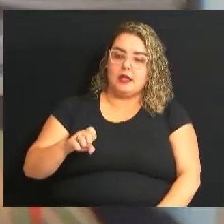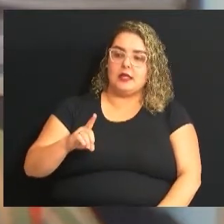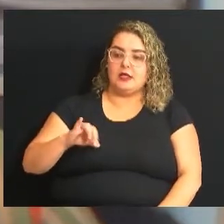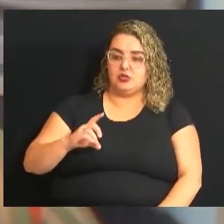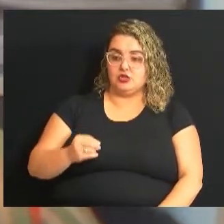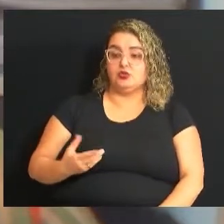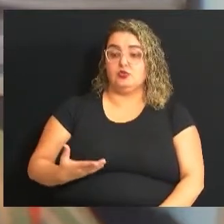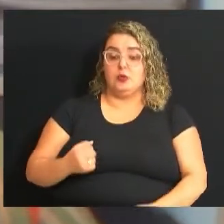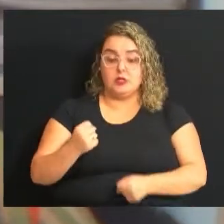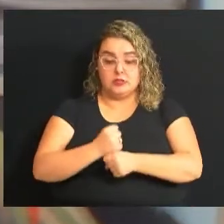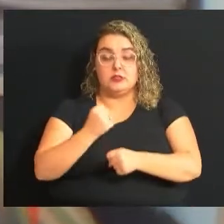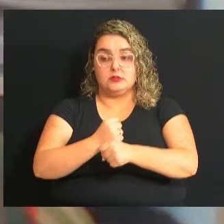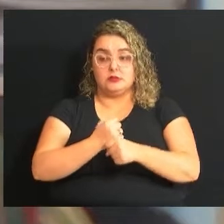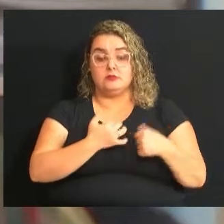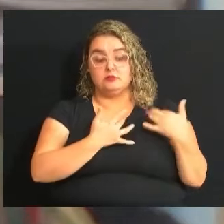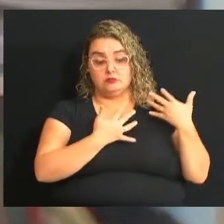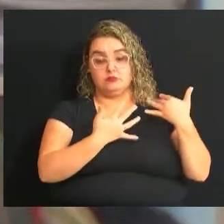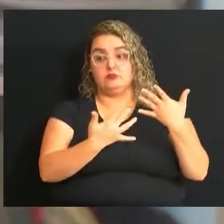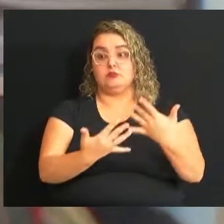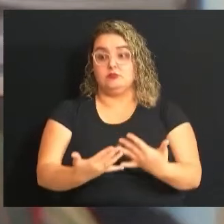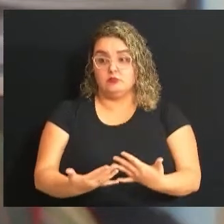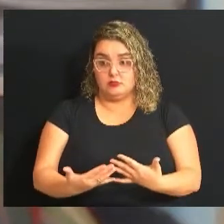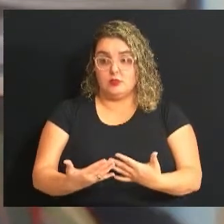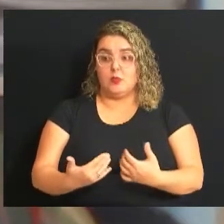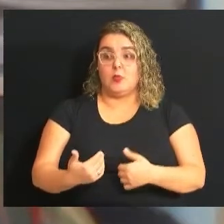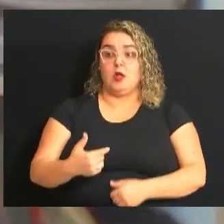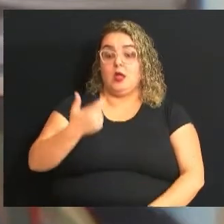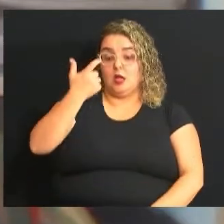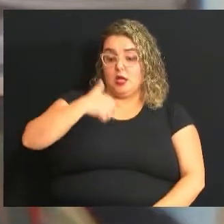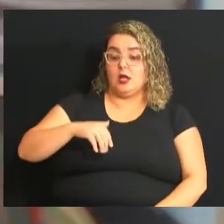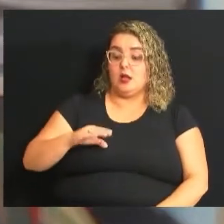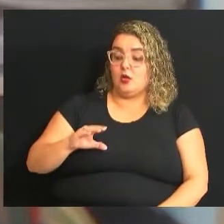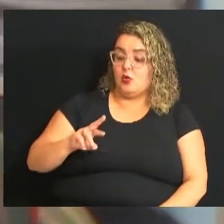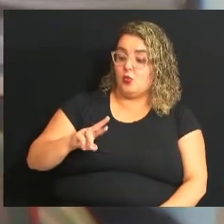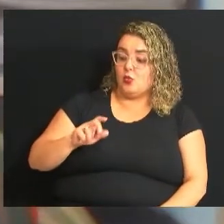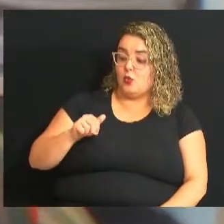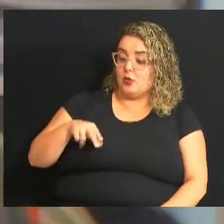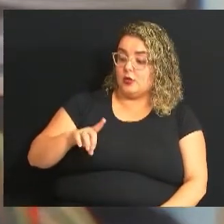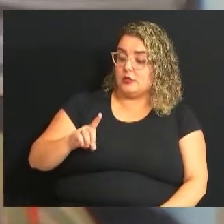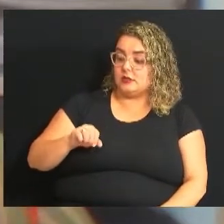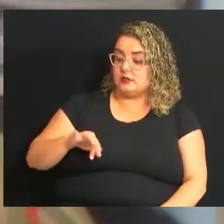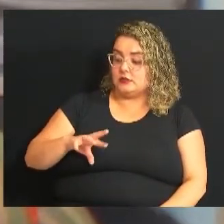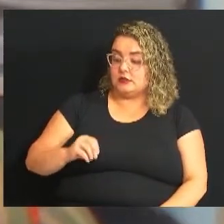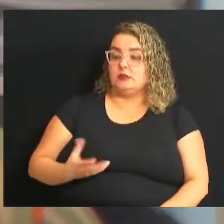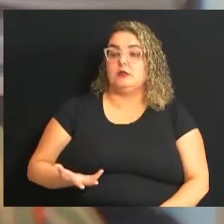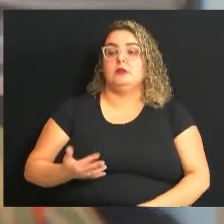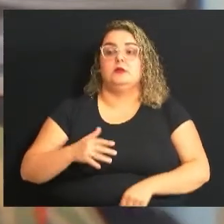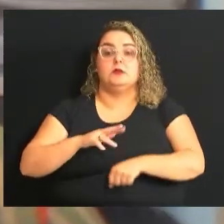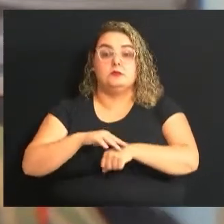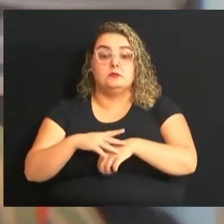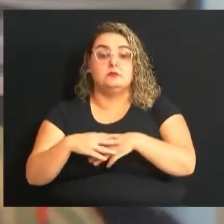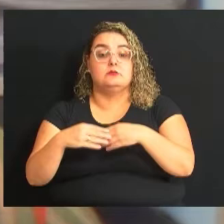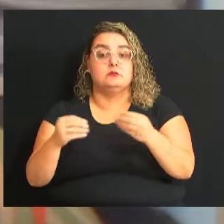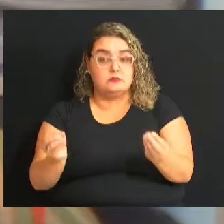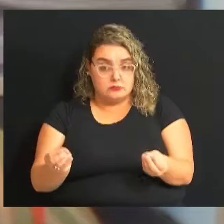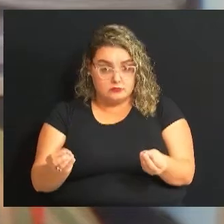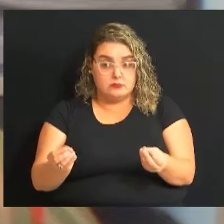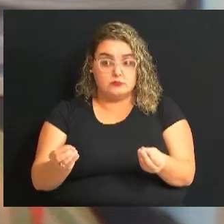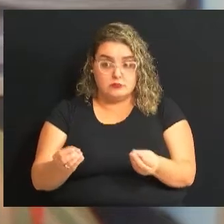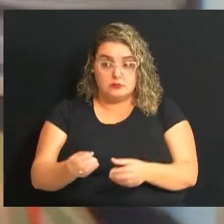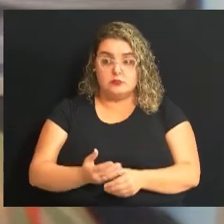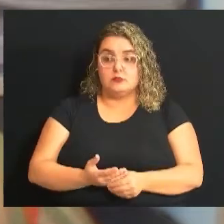dessa trajetória dele enquanto curandeiro, porque naquele momento as percepções de doença e de cura tinham uma